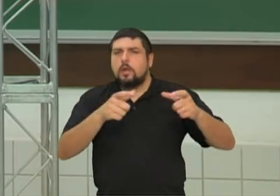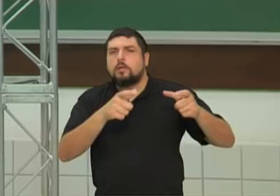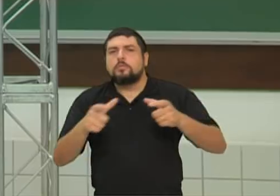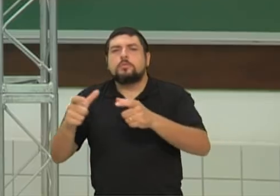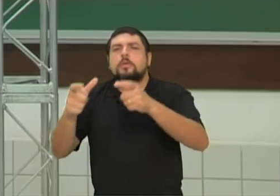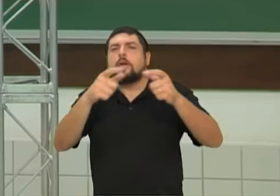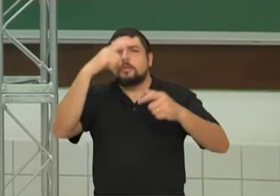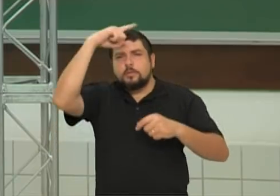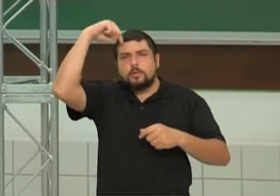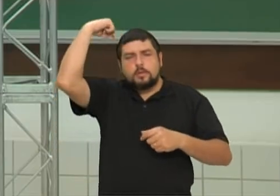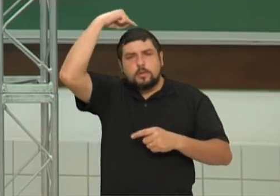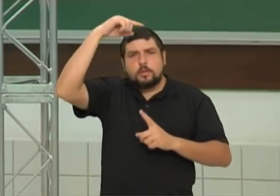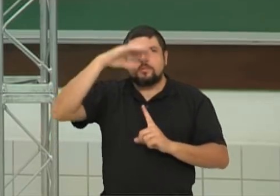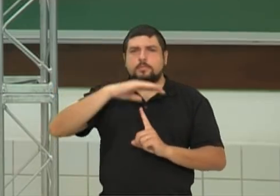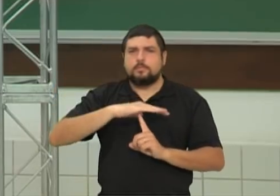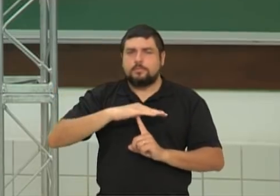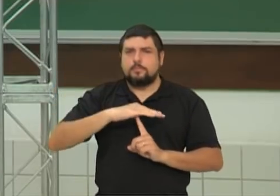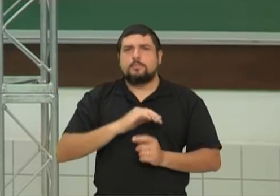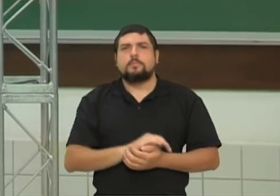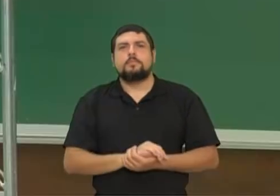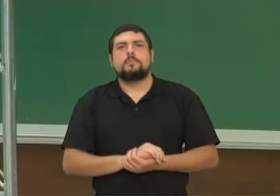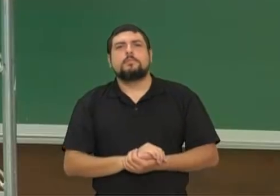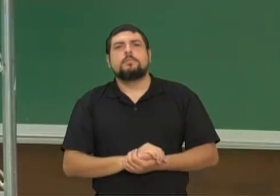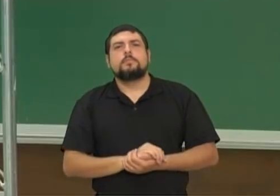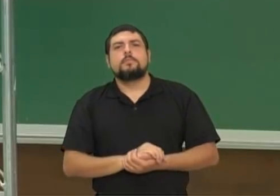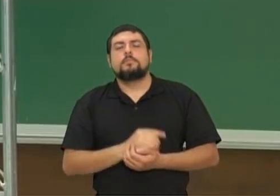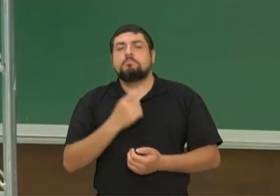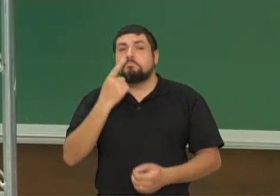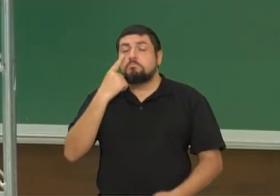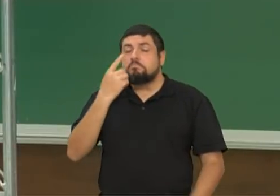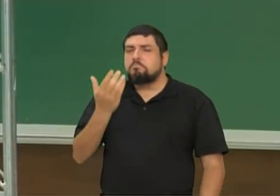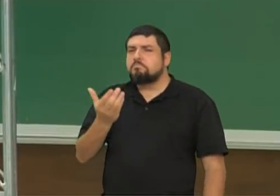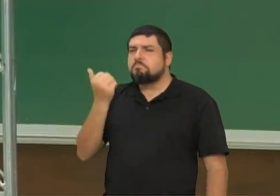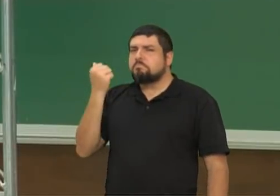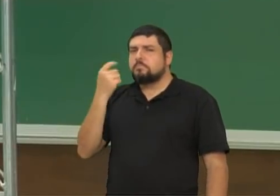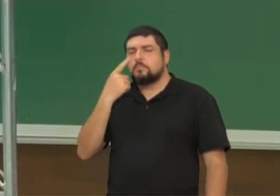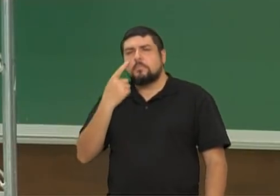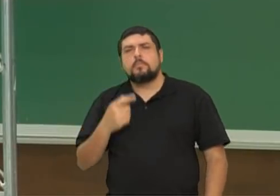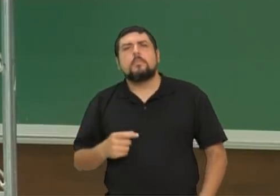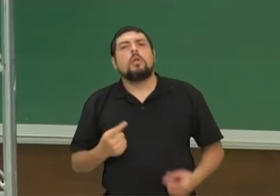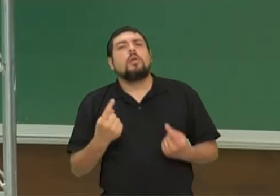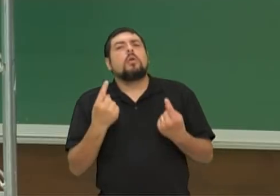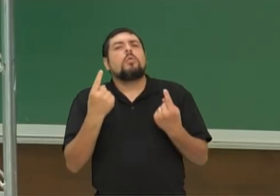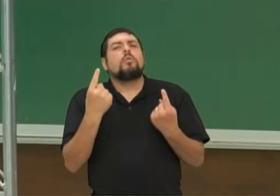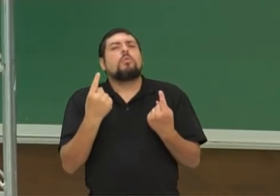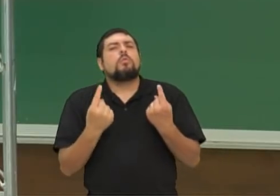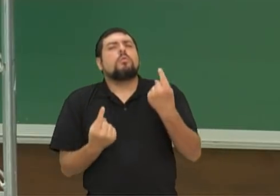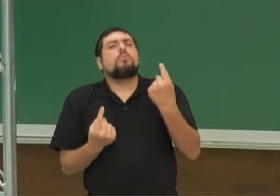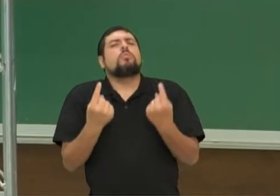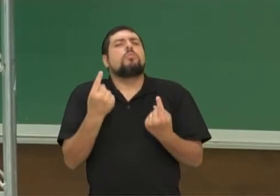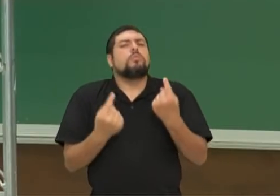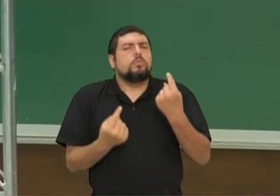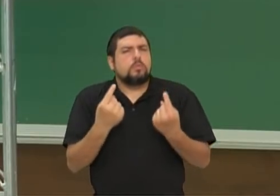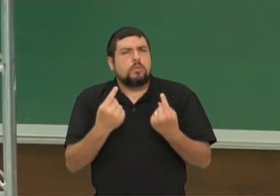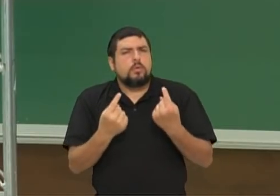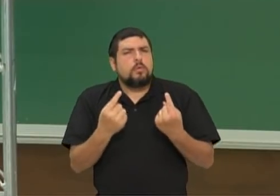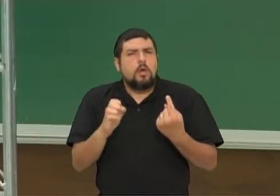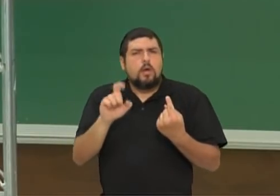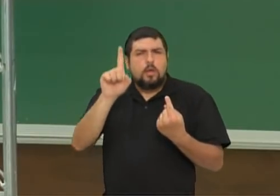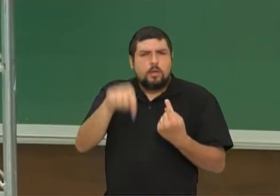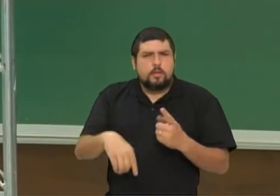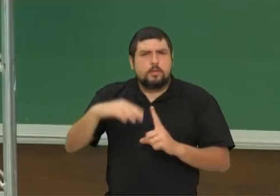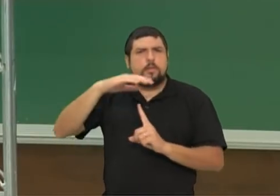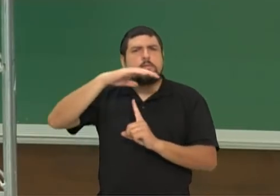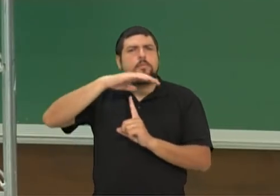E aí, será que você acertou? Vamos descobrir. Bom, então assinale os lugares sagrados, lugar sagrado localizado